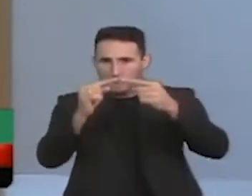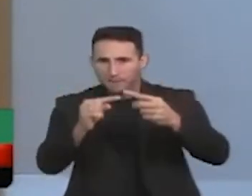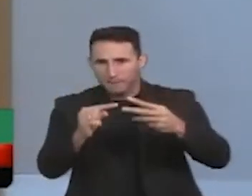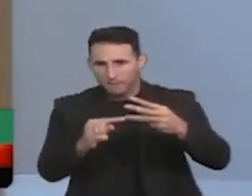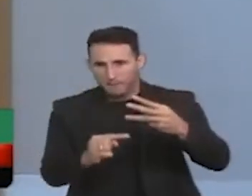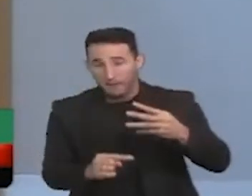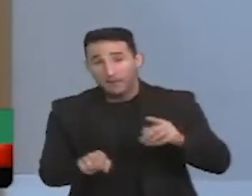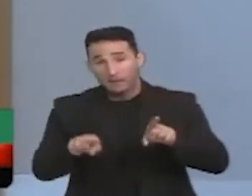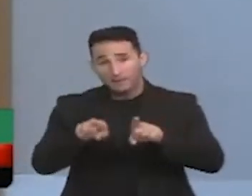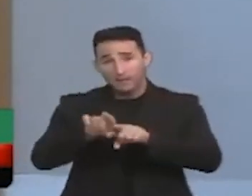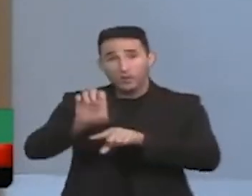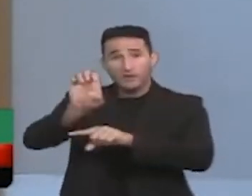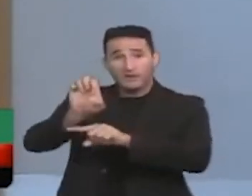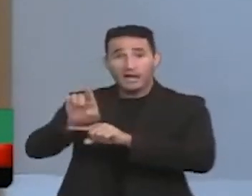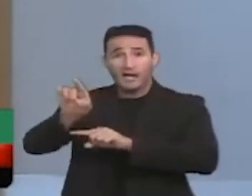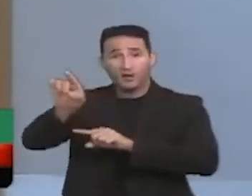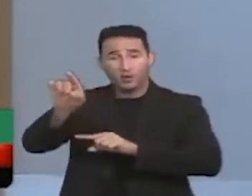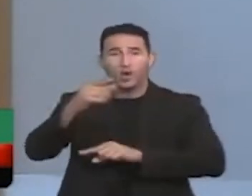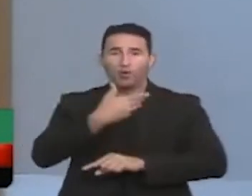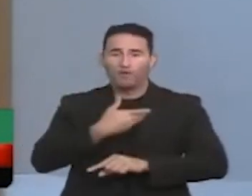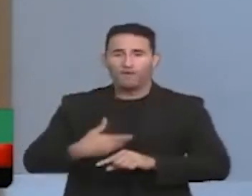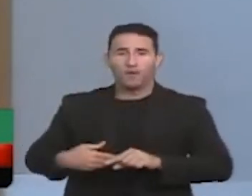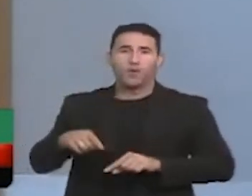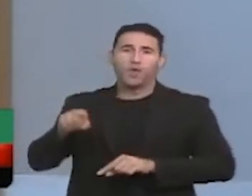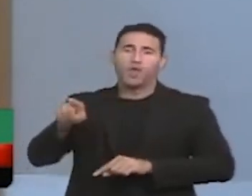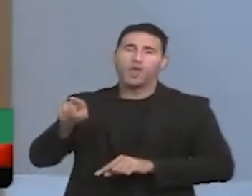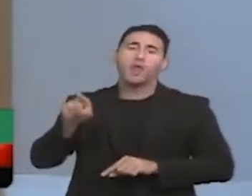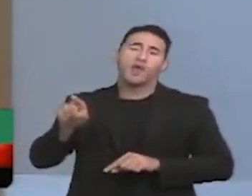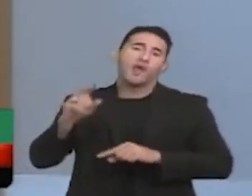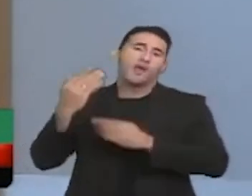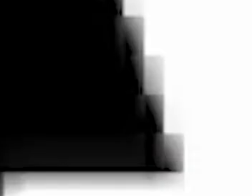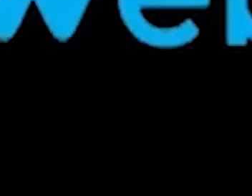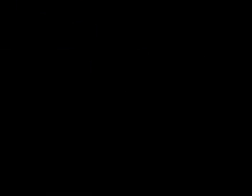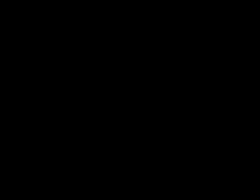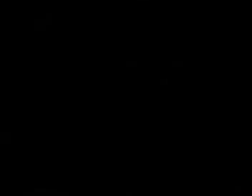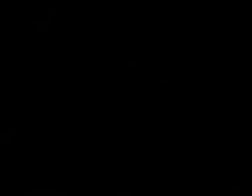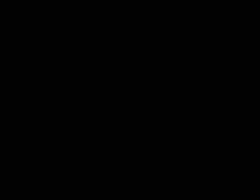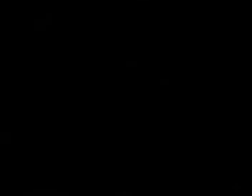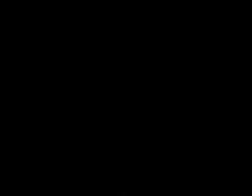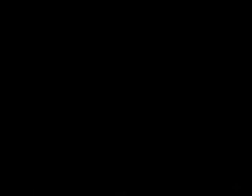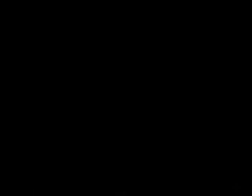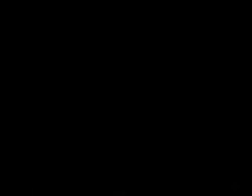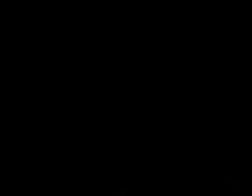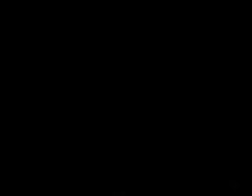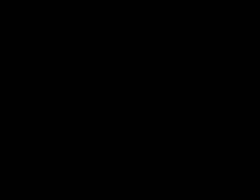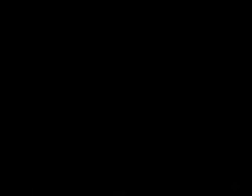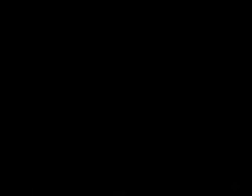para o estado que a gente sabe que a responsabilidade da segurança é responsabilidade do Estado